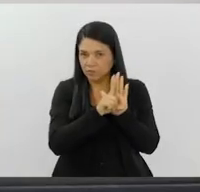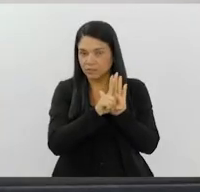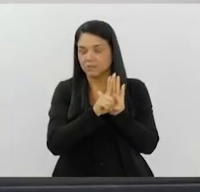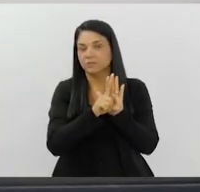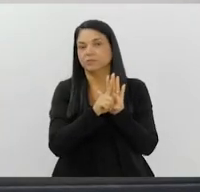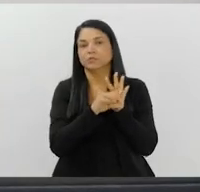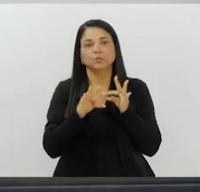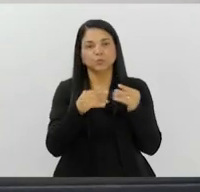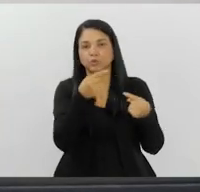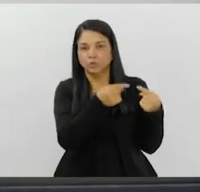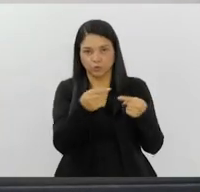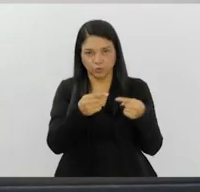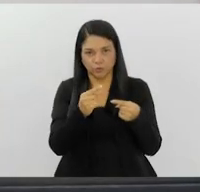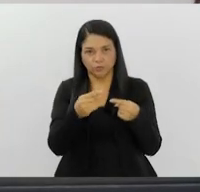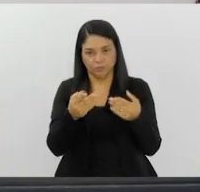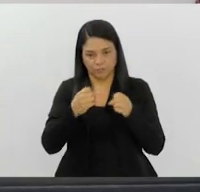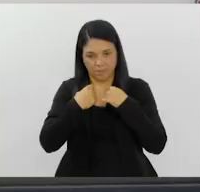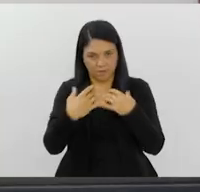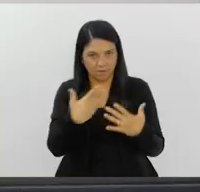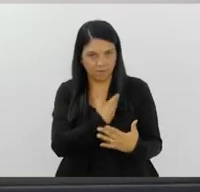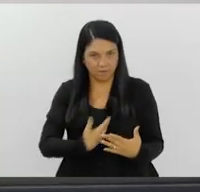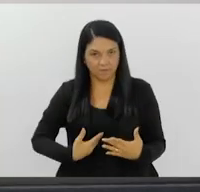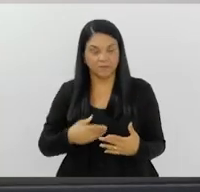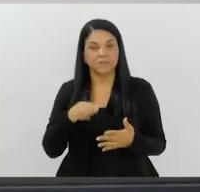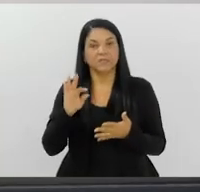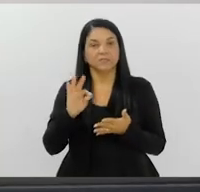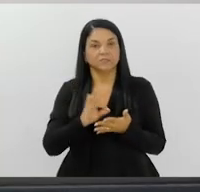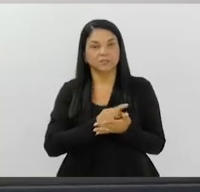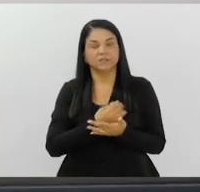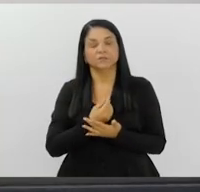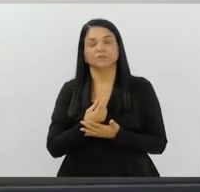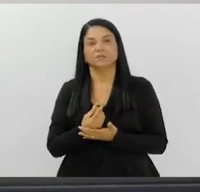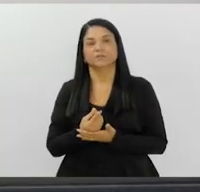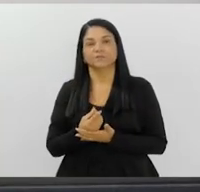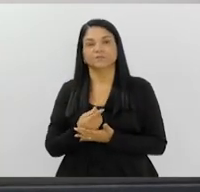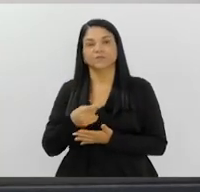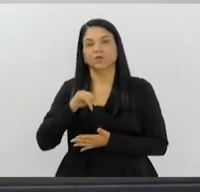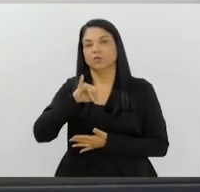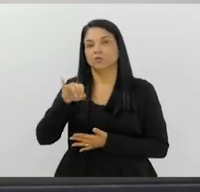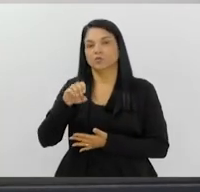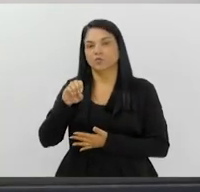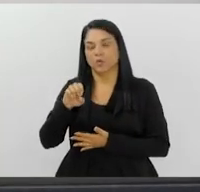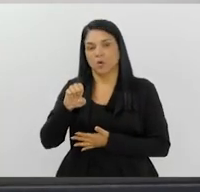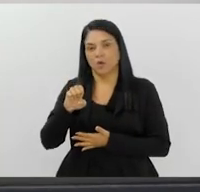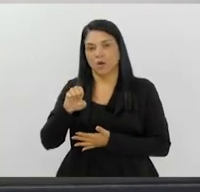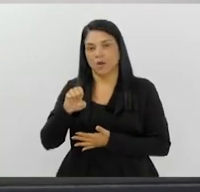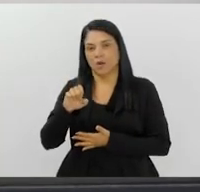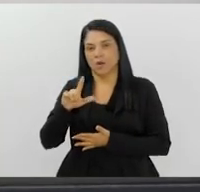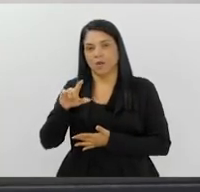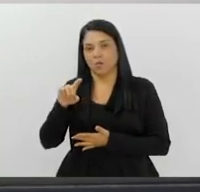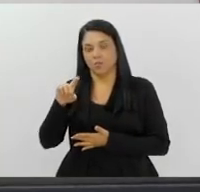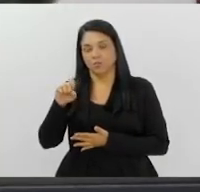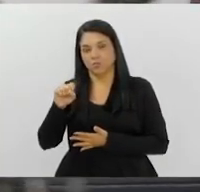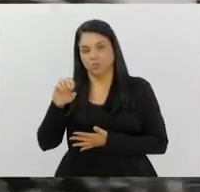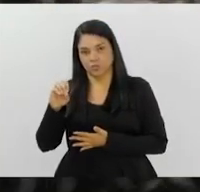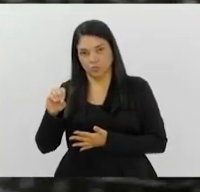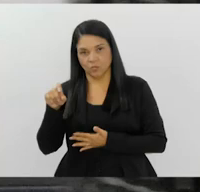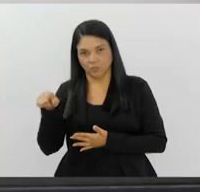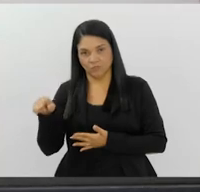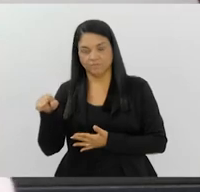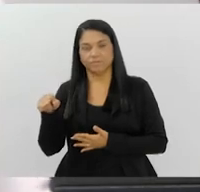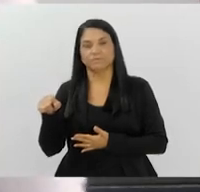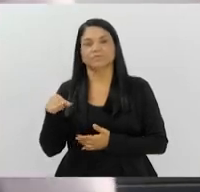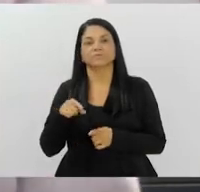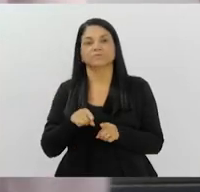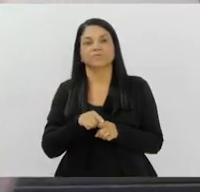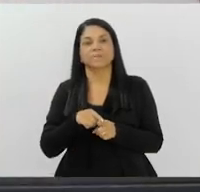aqui então temos inscrito eh Joelson Santiago da que é o próximo já pode